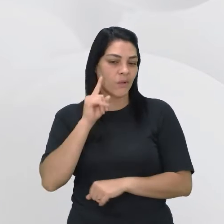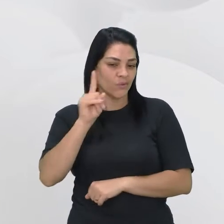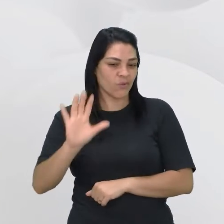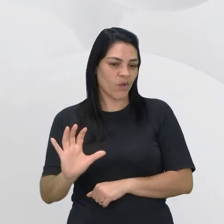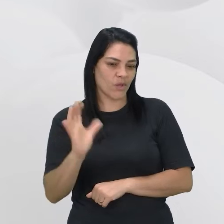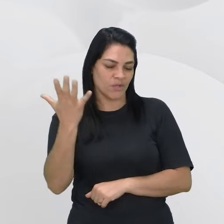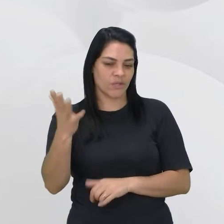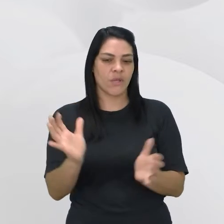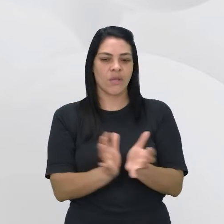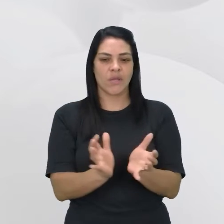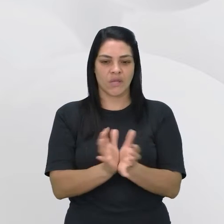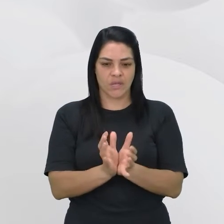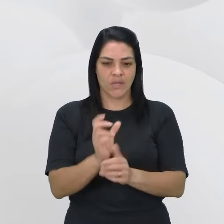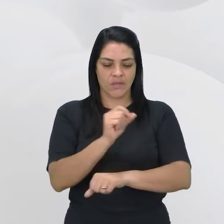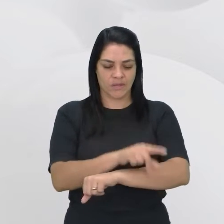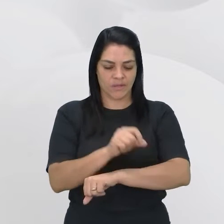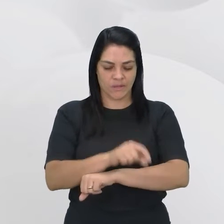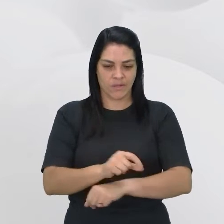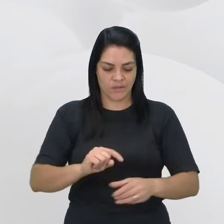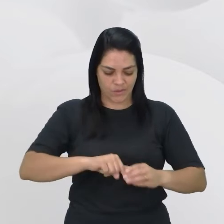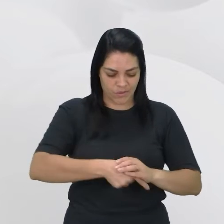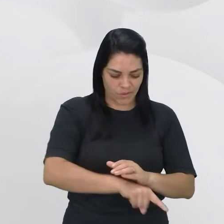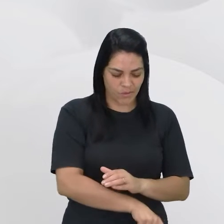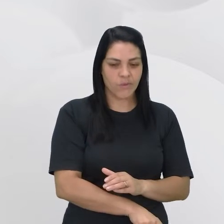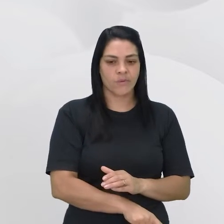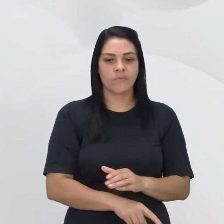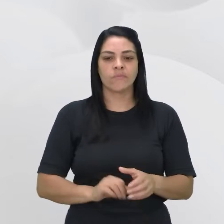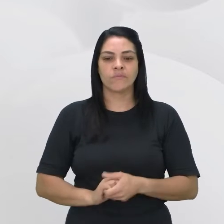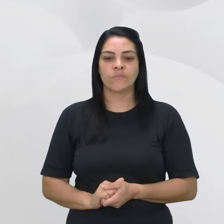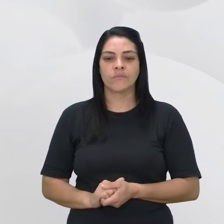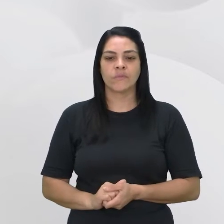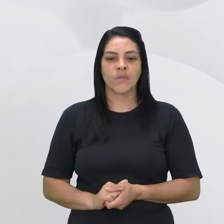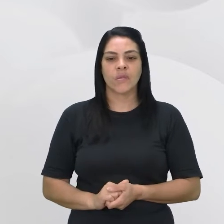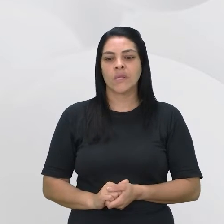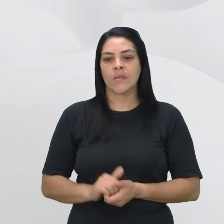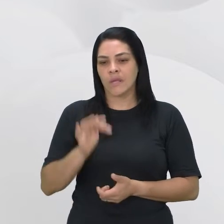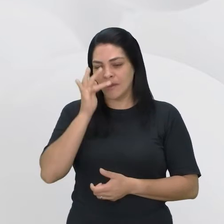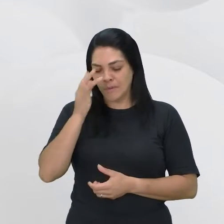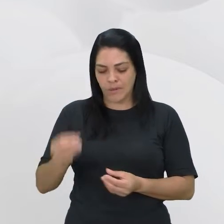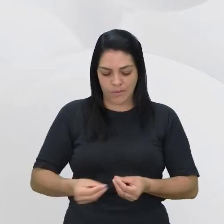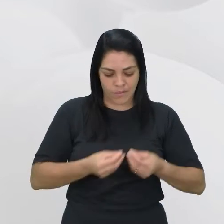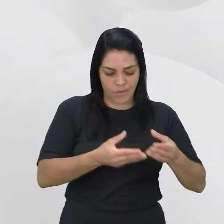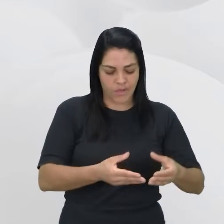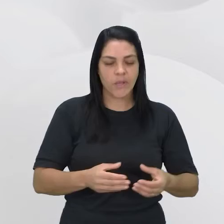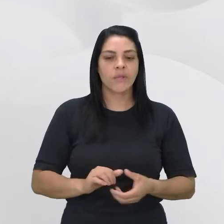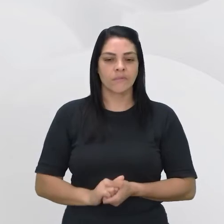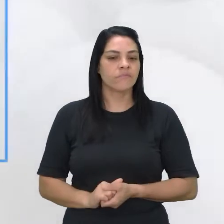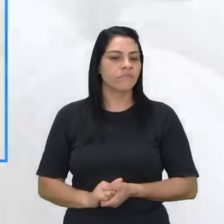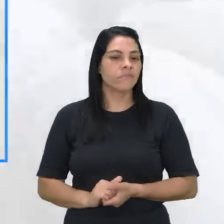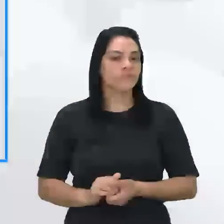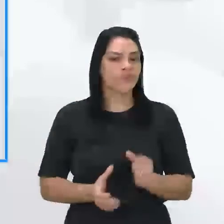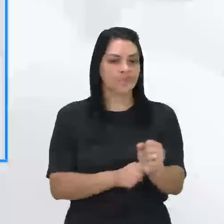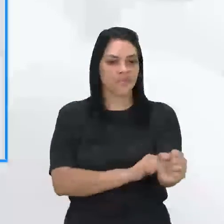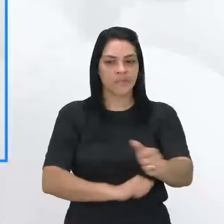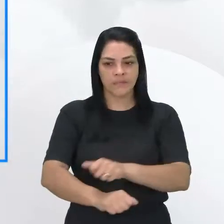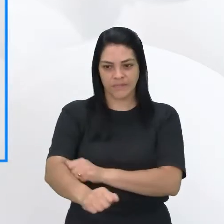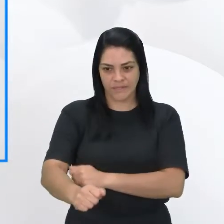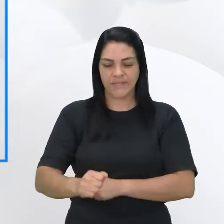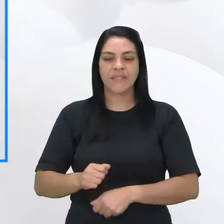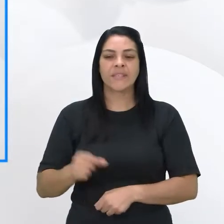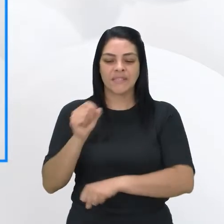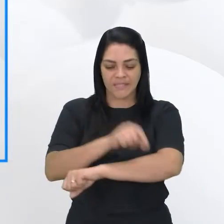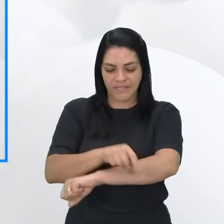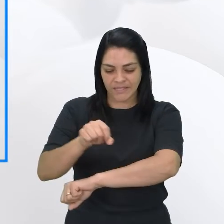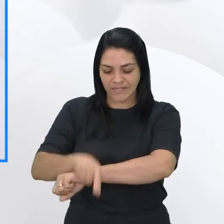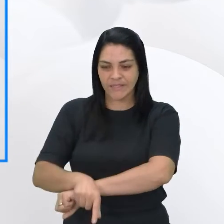acontecer, a equipe de plantio já abriu os buracos, revolveu, as mudas já foram entregues, então é o dia de arregaçar as mangas e plantar. A gente